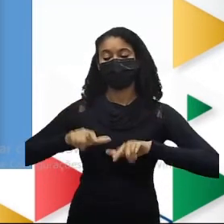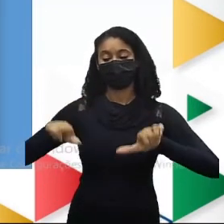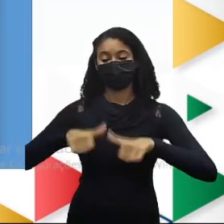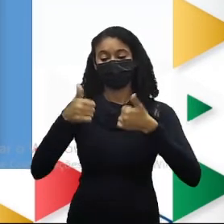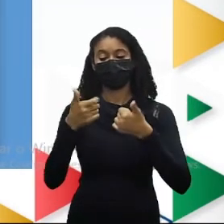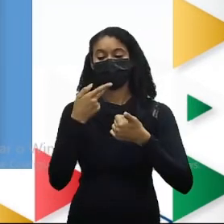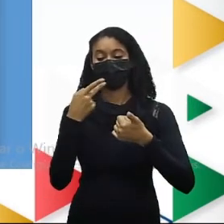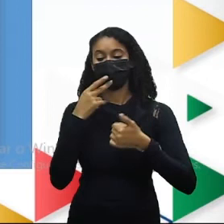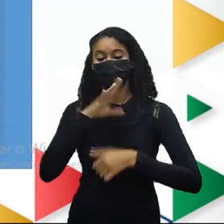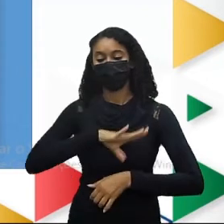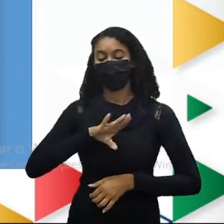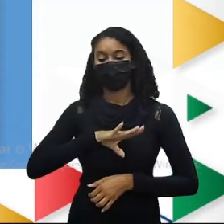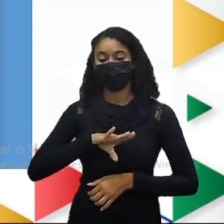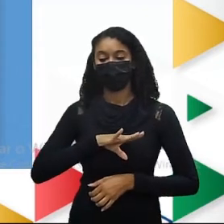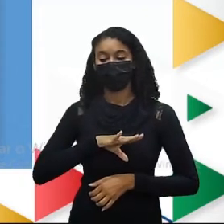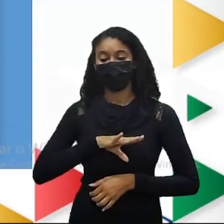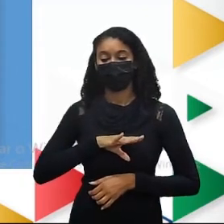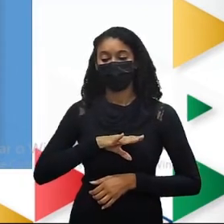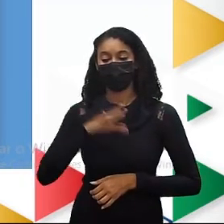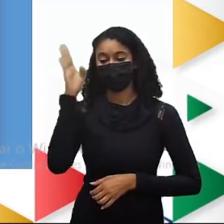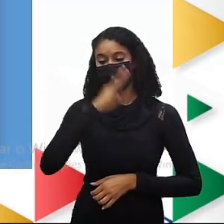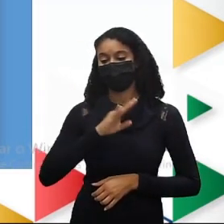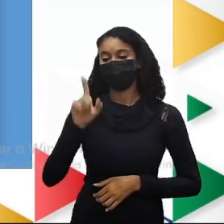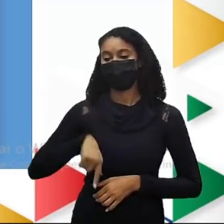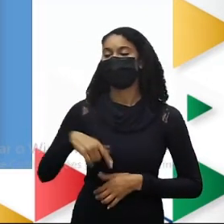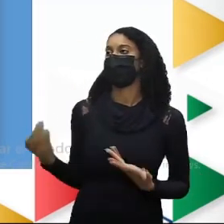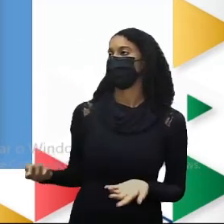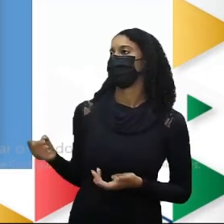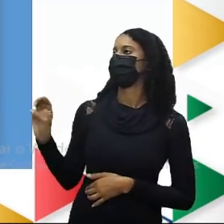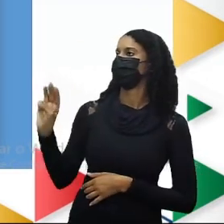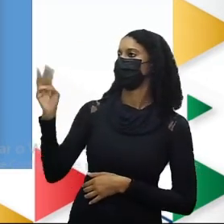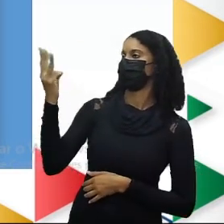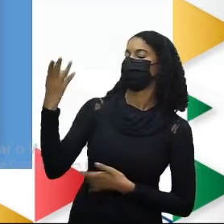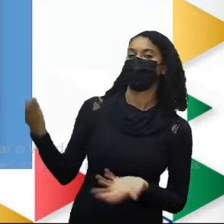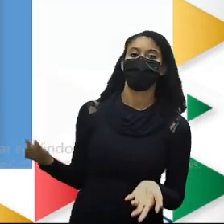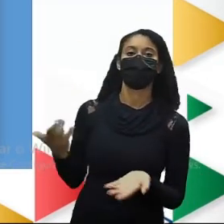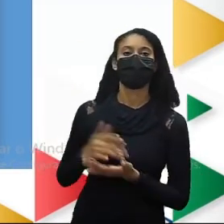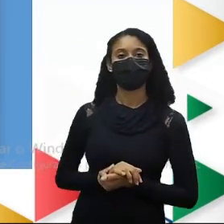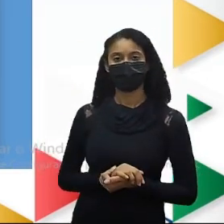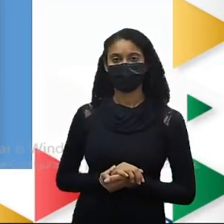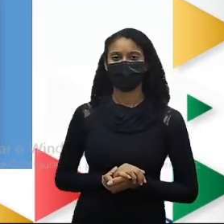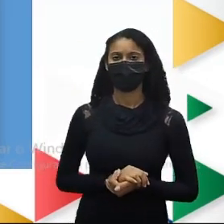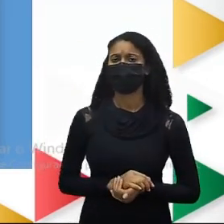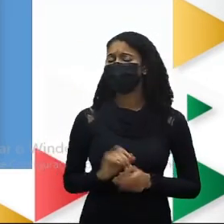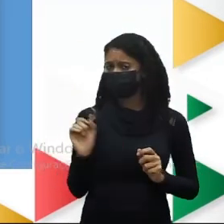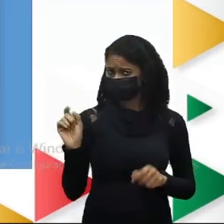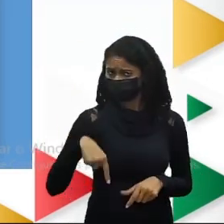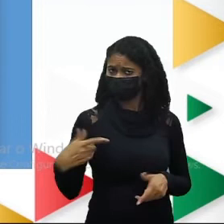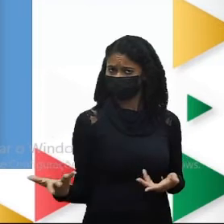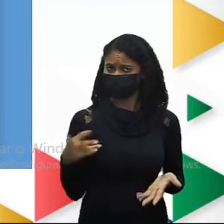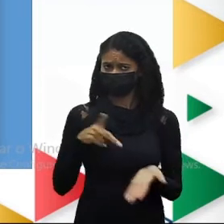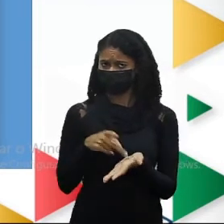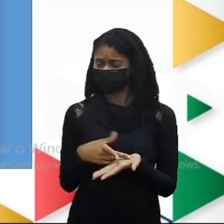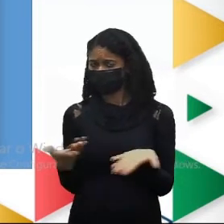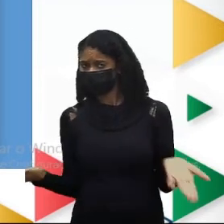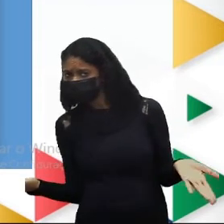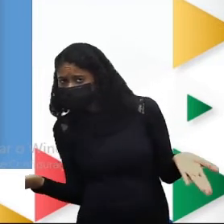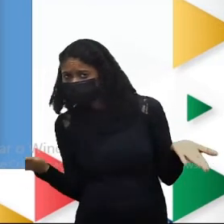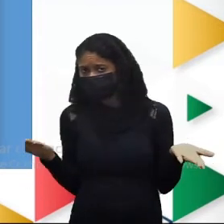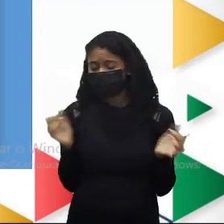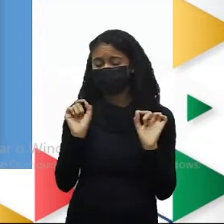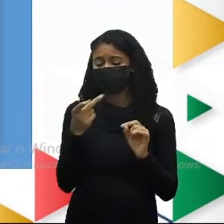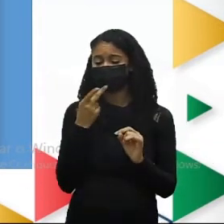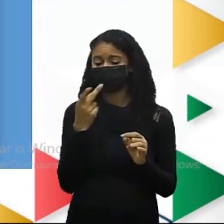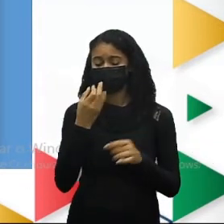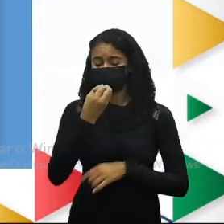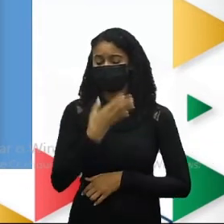fala o português no Brasil é em tal lugar. No caso aí, coloca-se o Maranhão. Será mesmo? Certo? Quem fala bem o